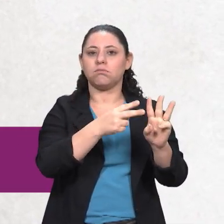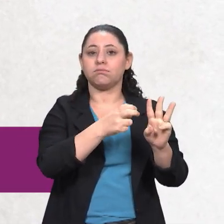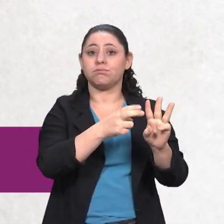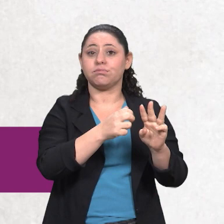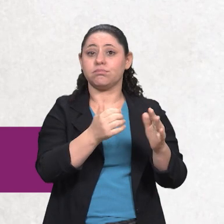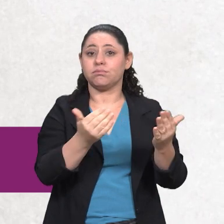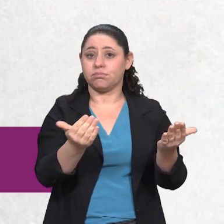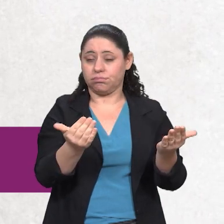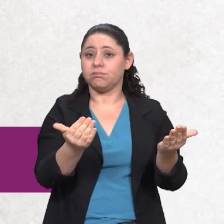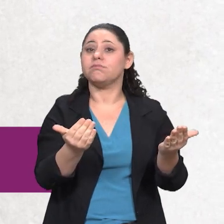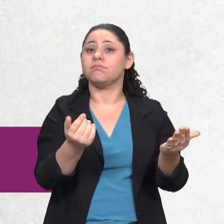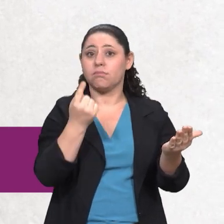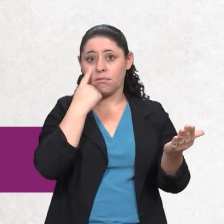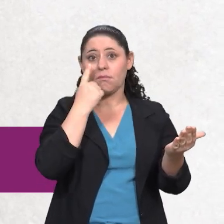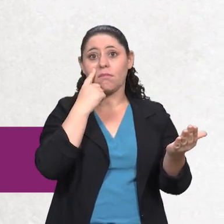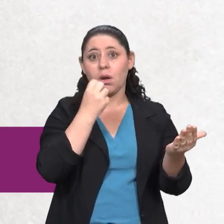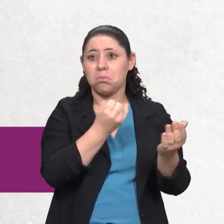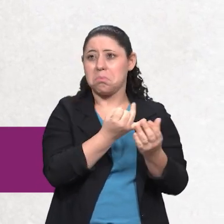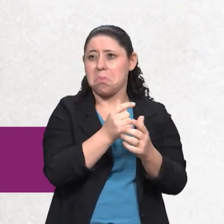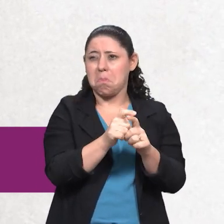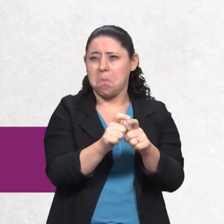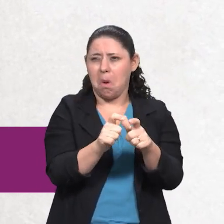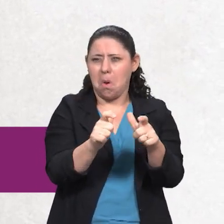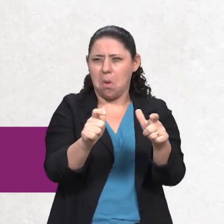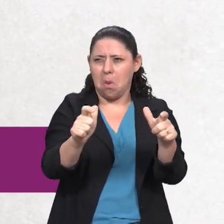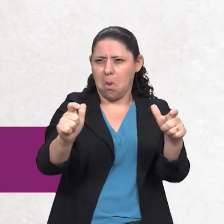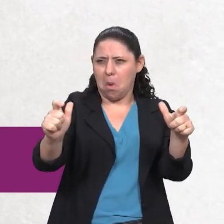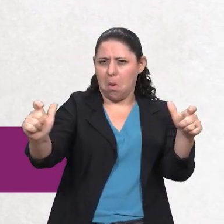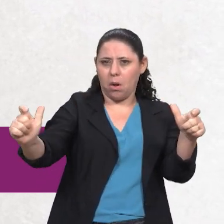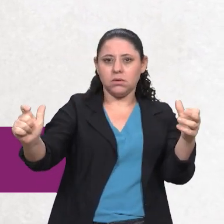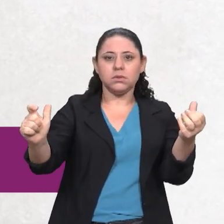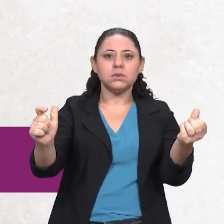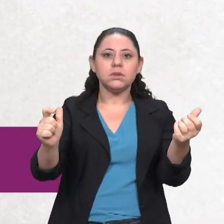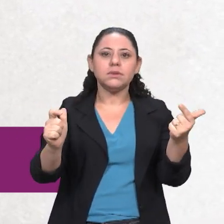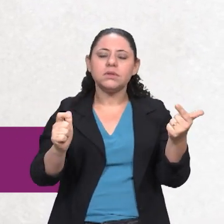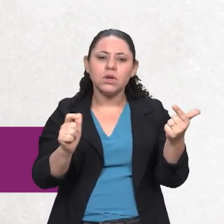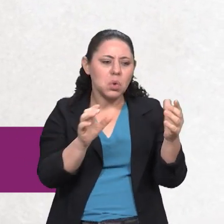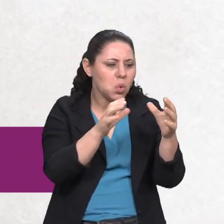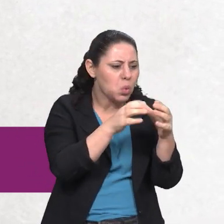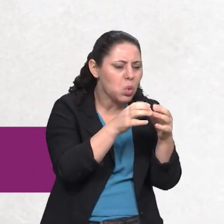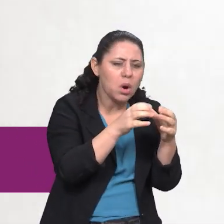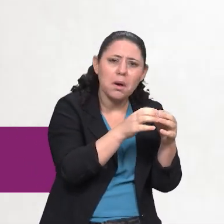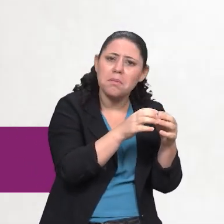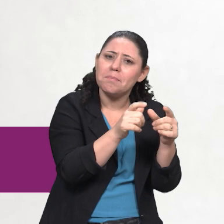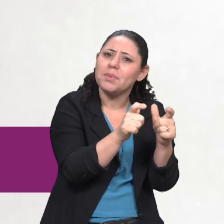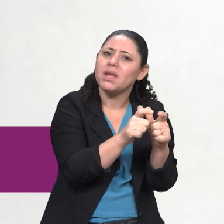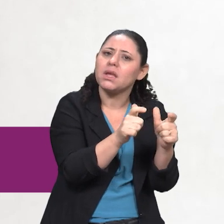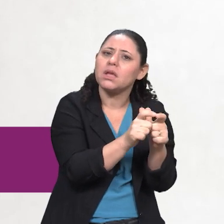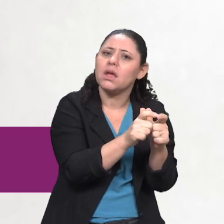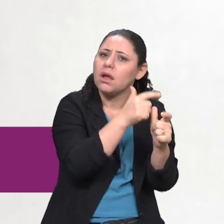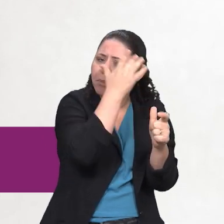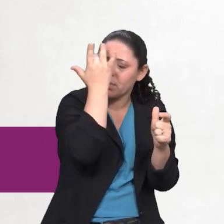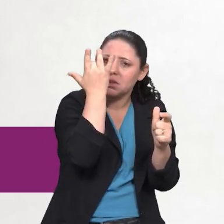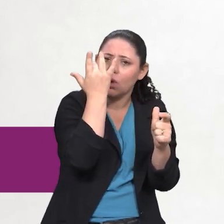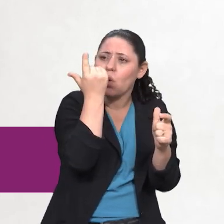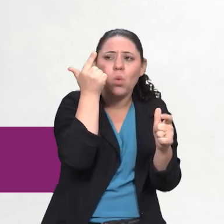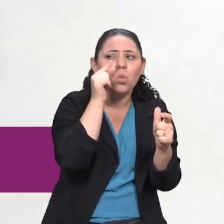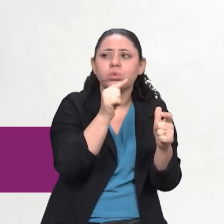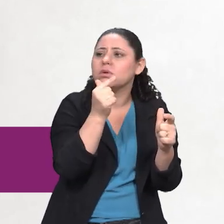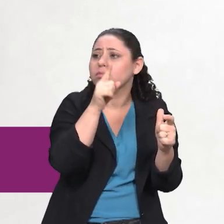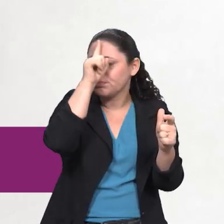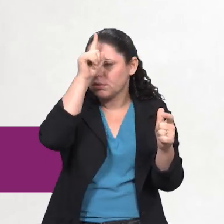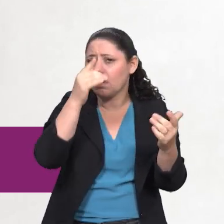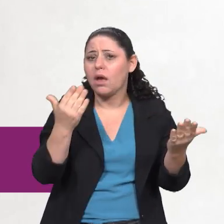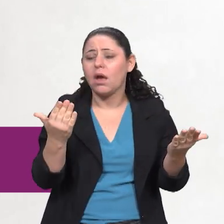Então, é uma enormidade de área para um contingente muito pequeno de pessoas, então não se sabe qual é a ideia, é